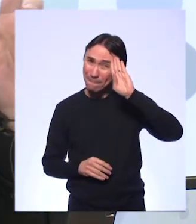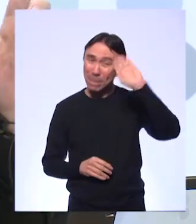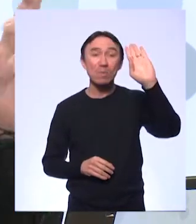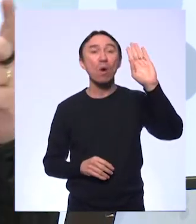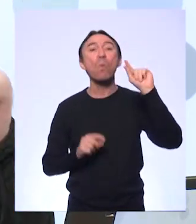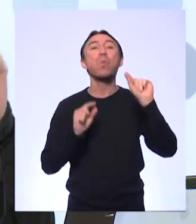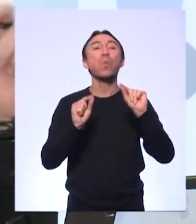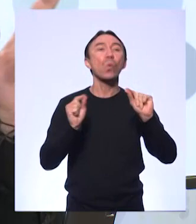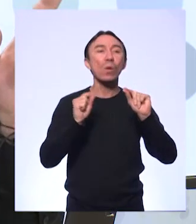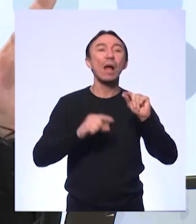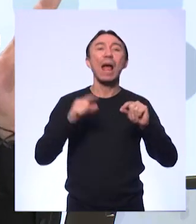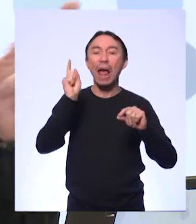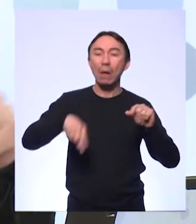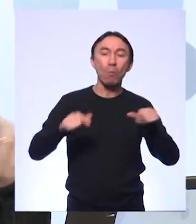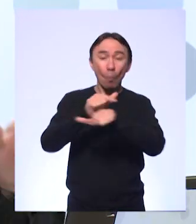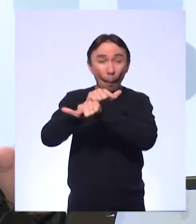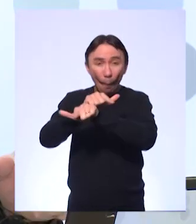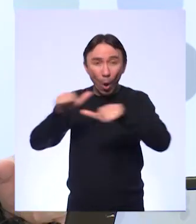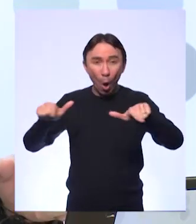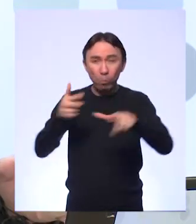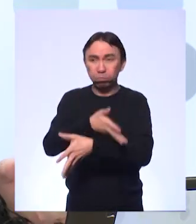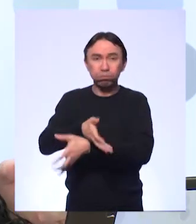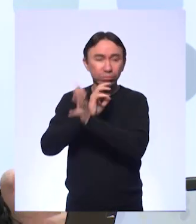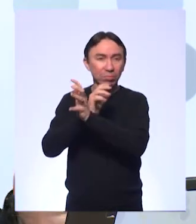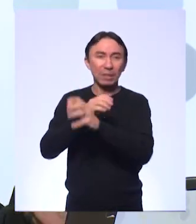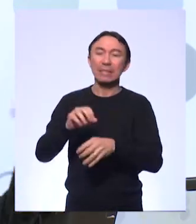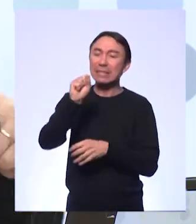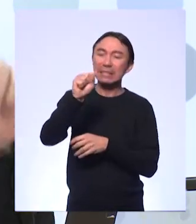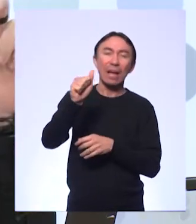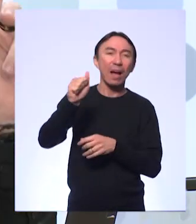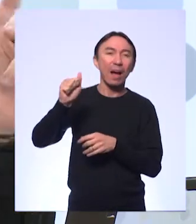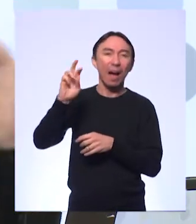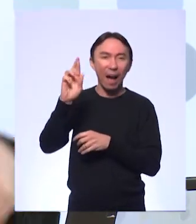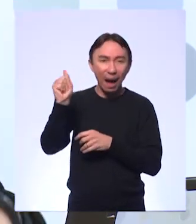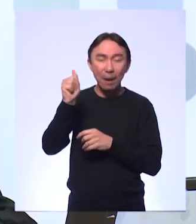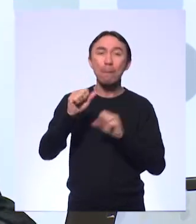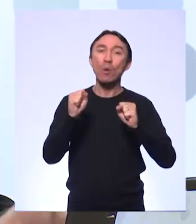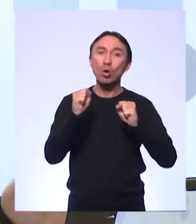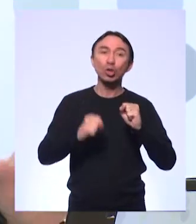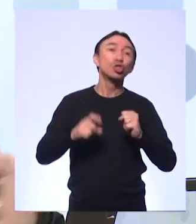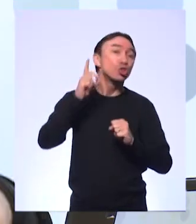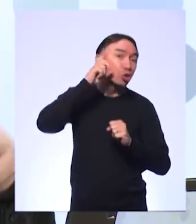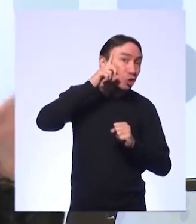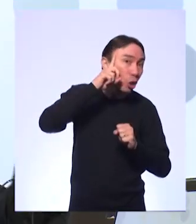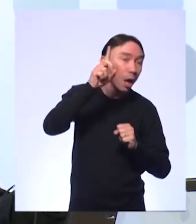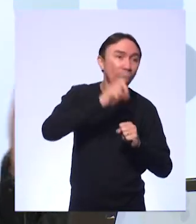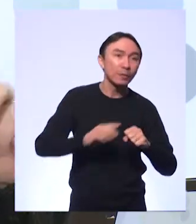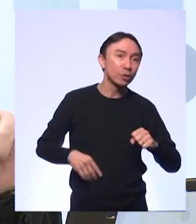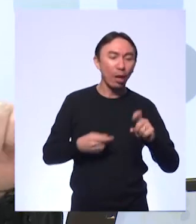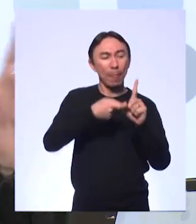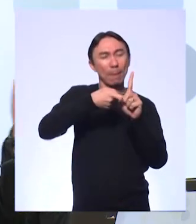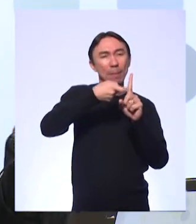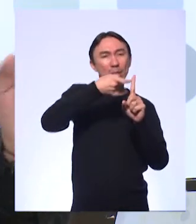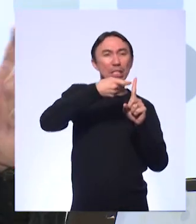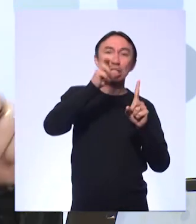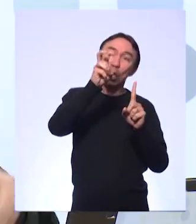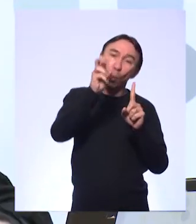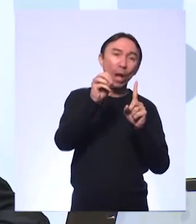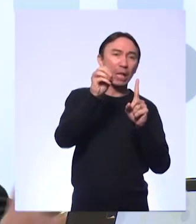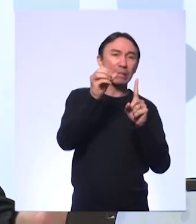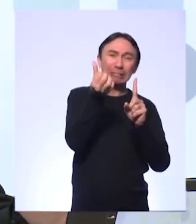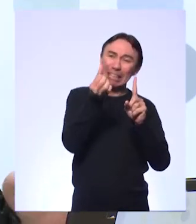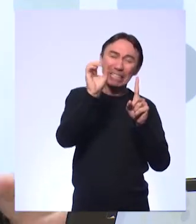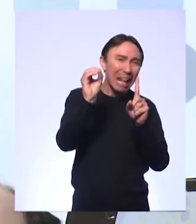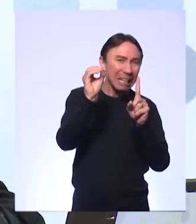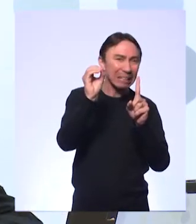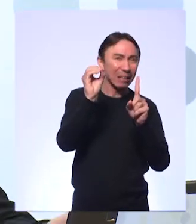chegar a 50, 60 graus no deserto do Saara, né, de dia, como à noite você pode chegar a 2,